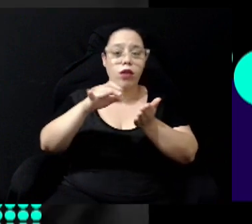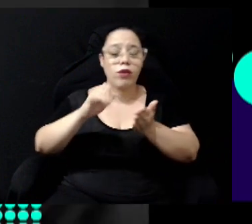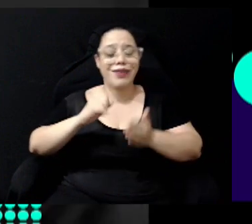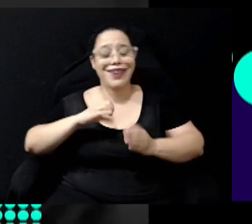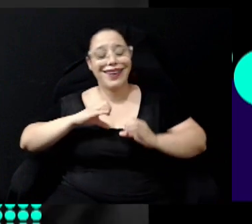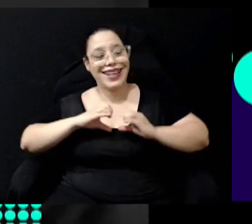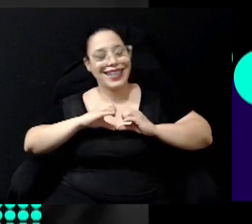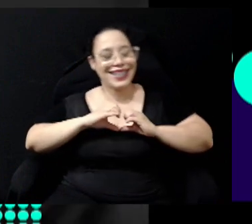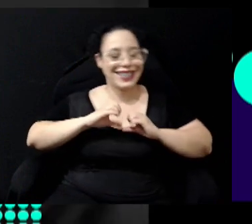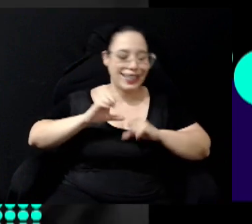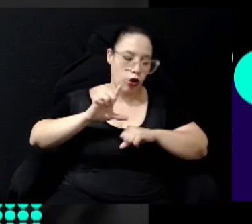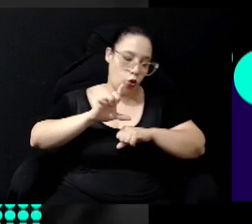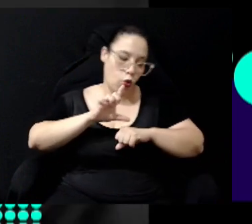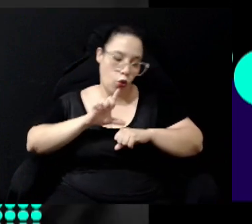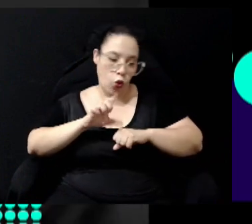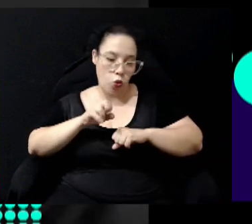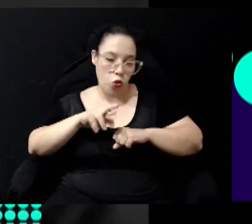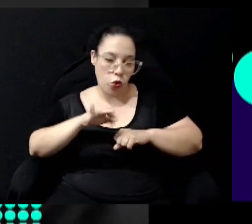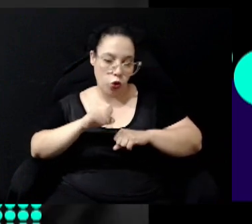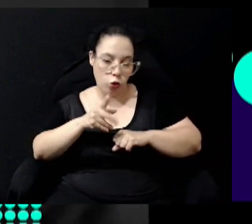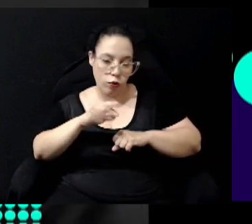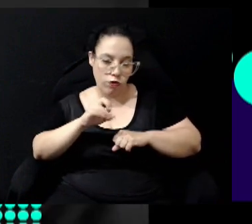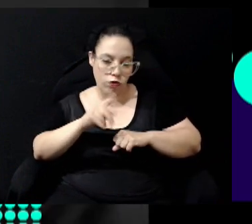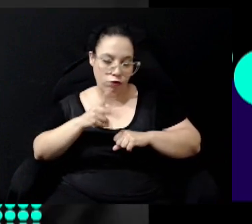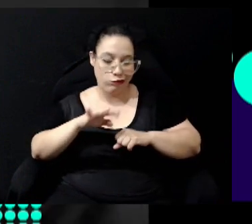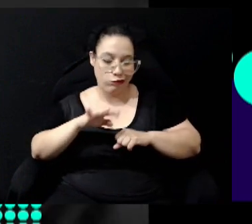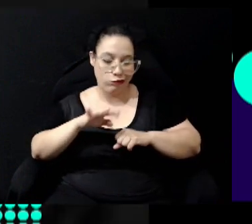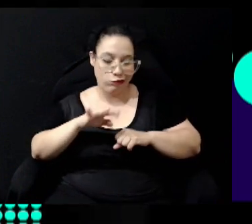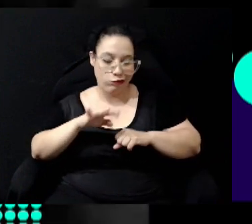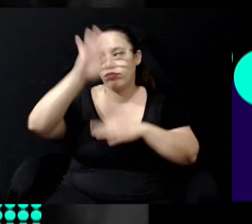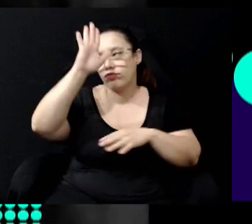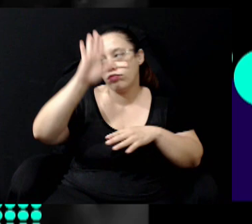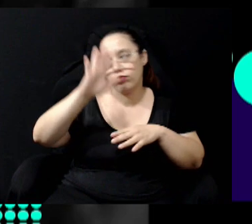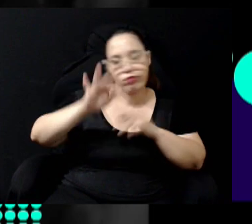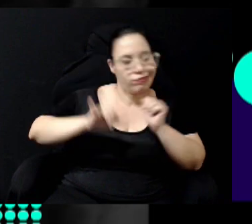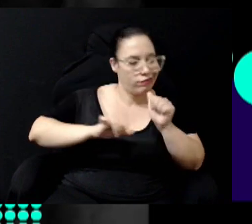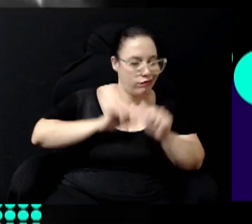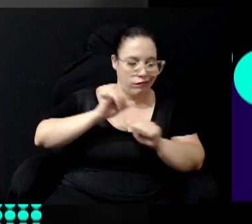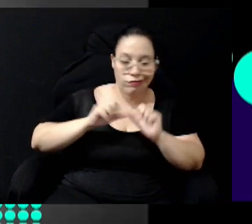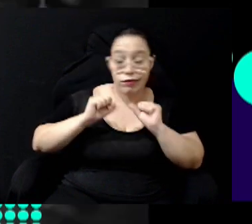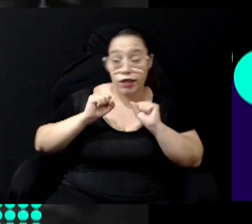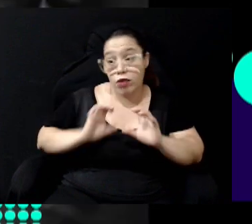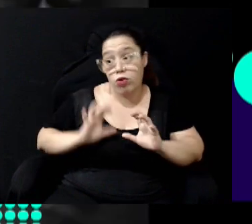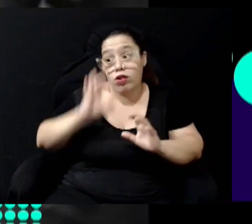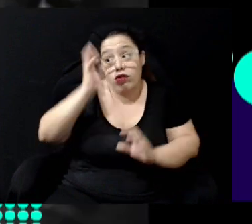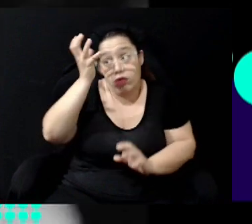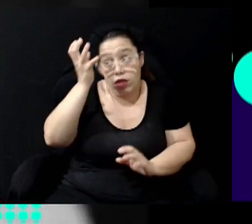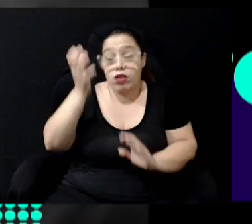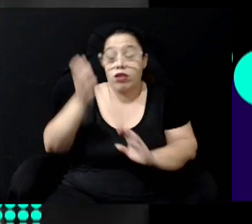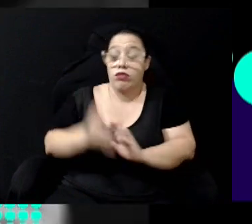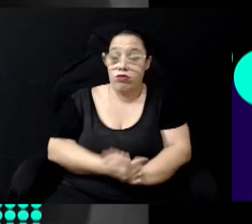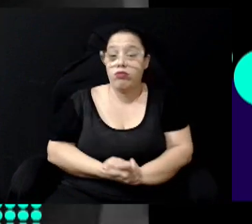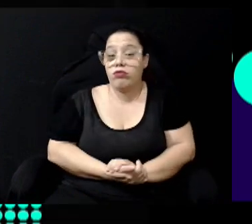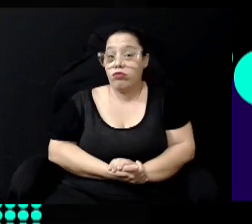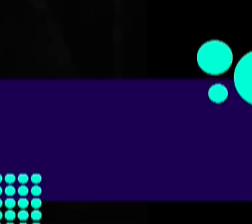comerciante muçulmano e daí por diante muitas coisas podem acontecer.